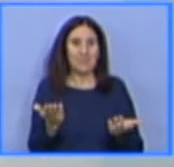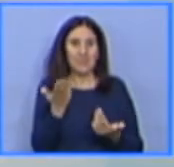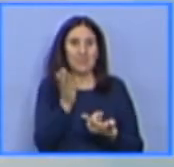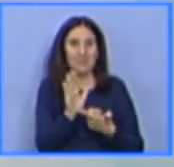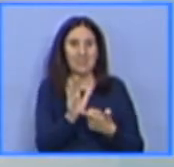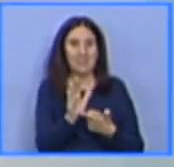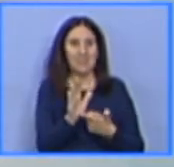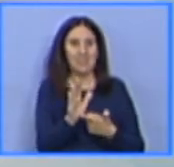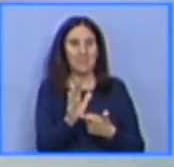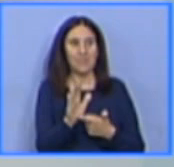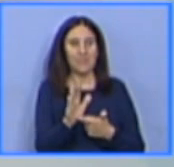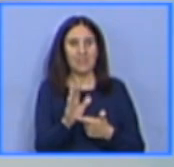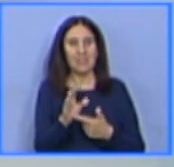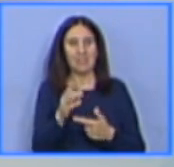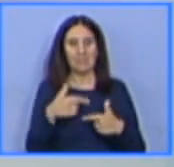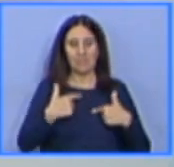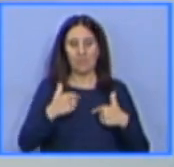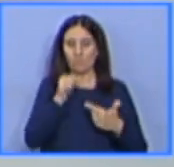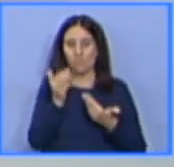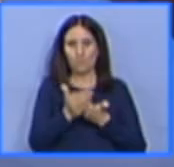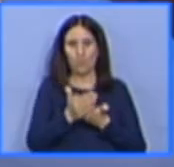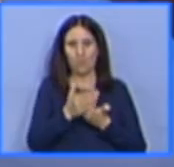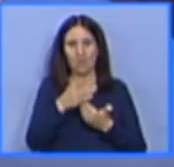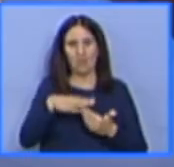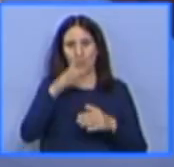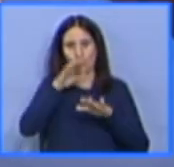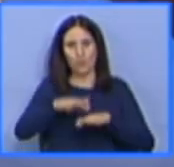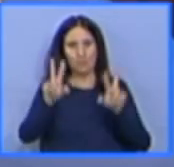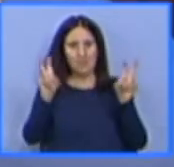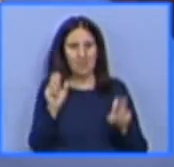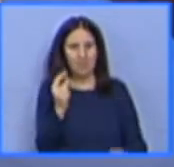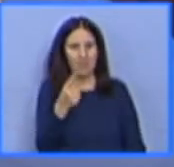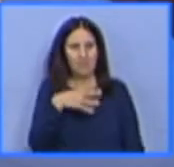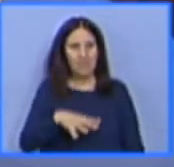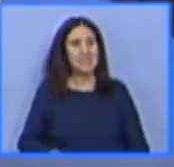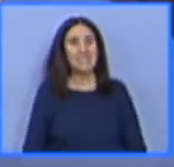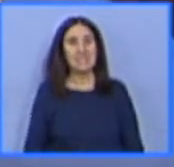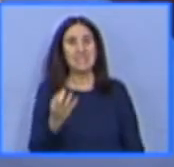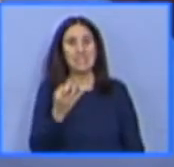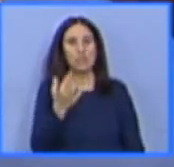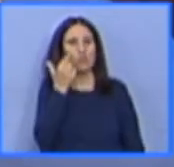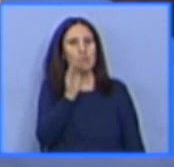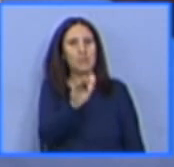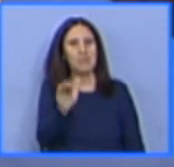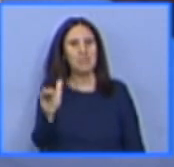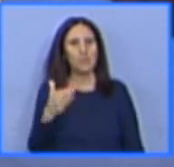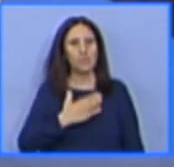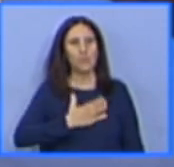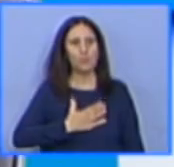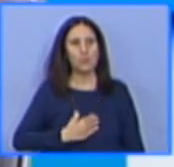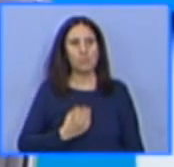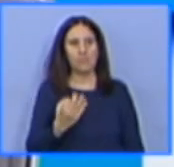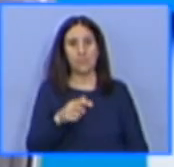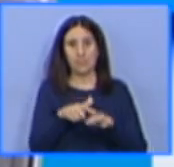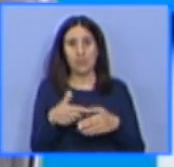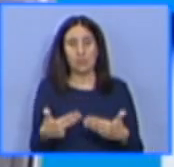nomeadamente da Stop Eutanásia. Muito rapidamente, queria... Sim. Eu só gostaria de chamar a atenção pelo fato de,